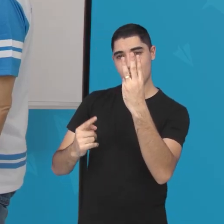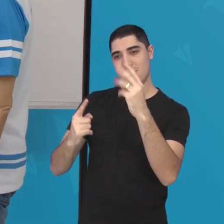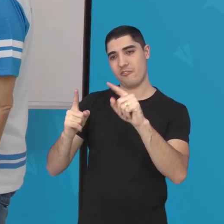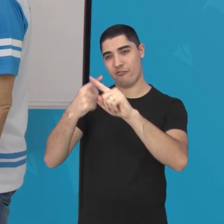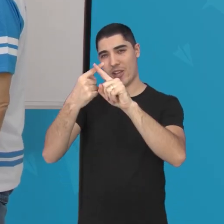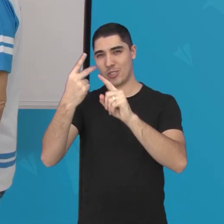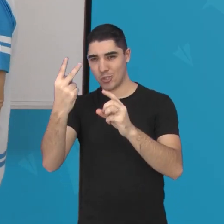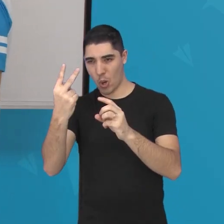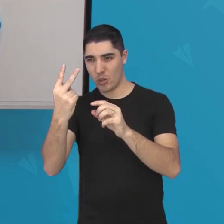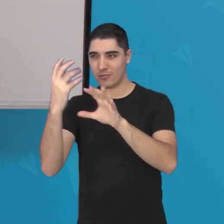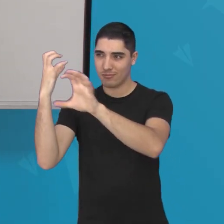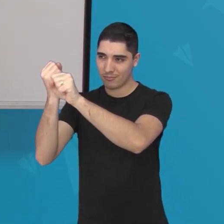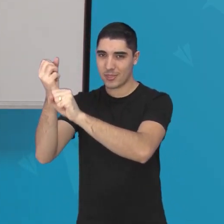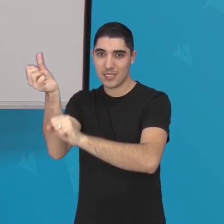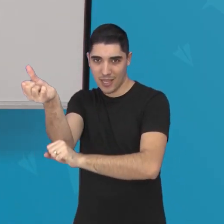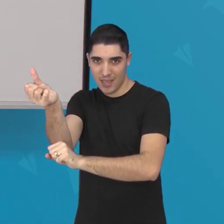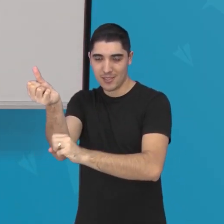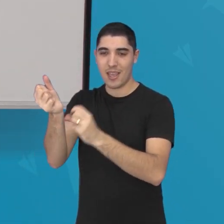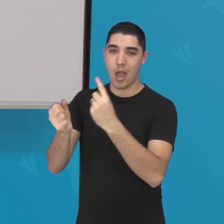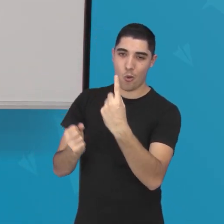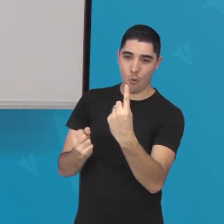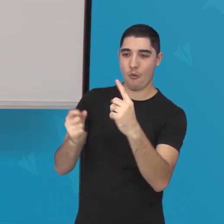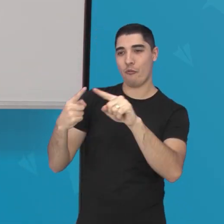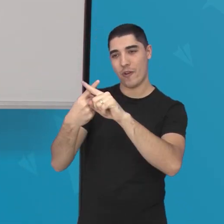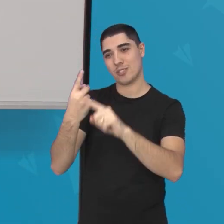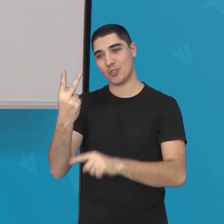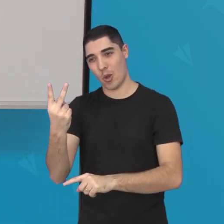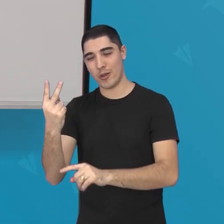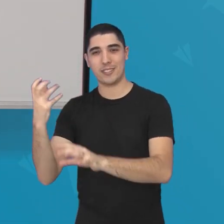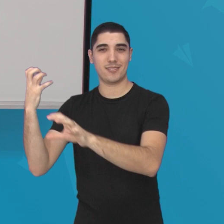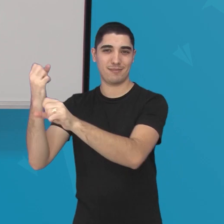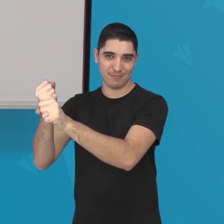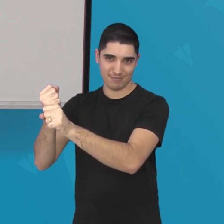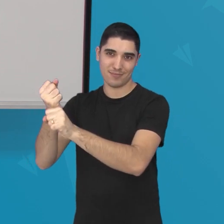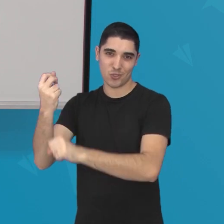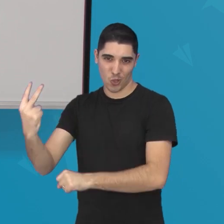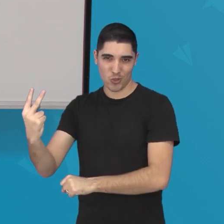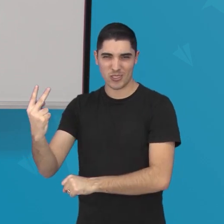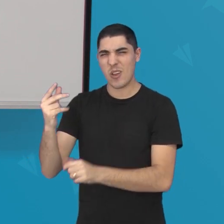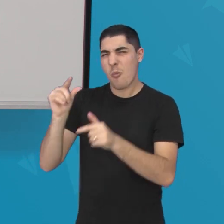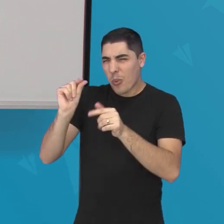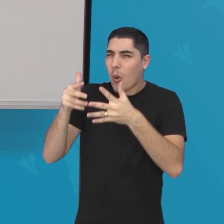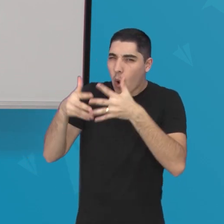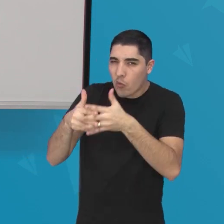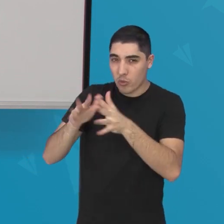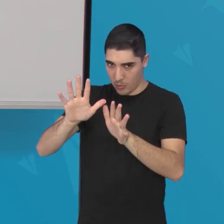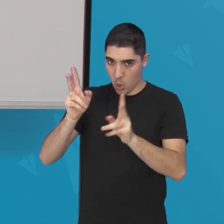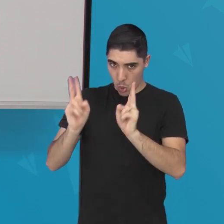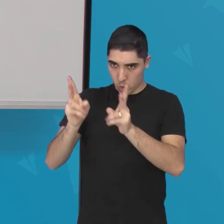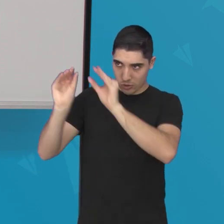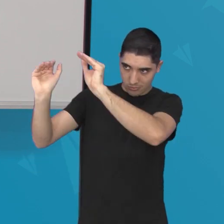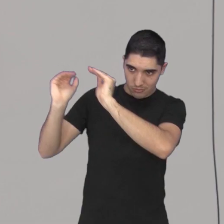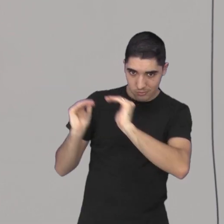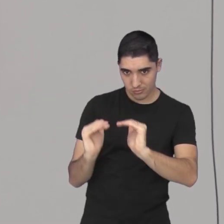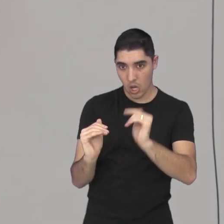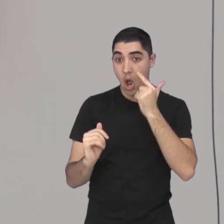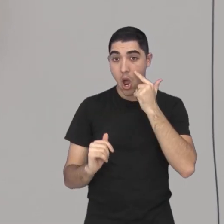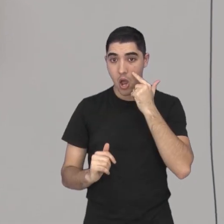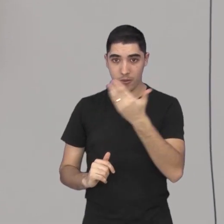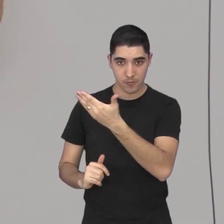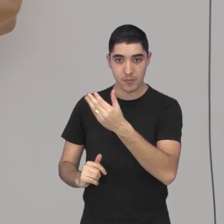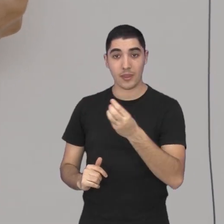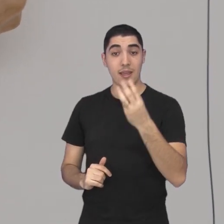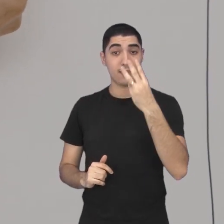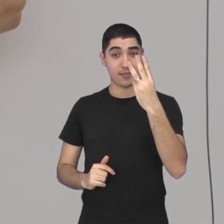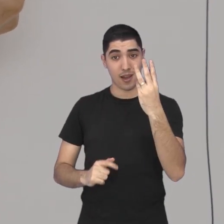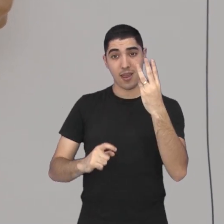Aqui ficou um pouco confuso, mas eu vou escrever desse lado aqui. Continuar aqui, ó. Então, é 3